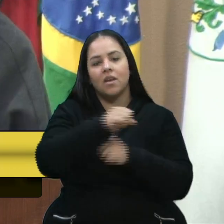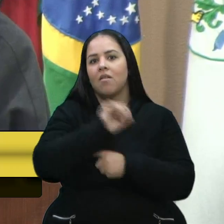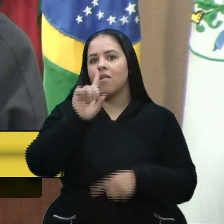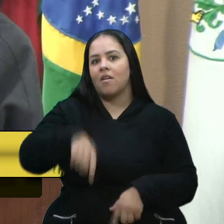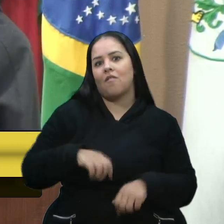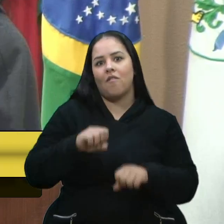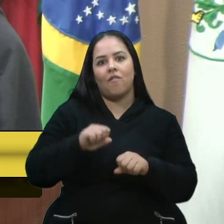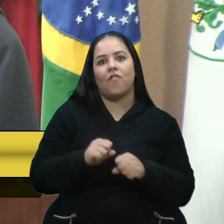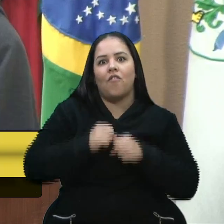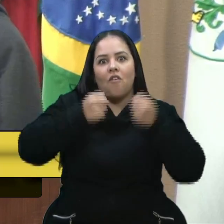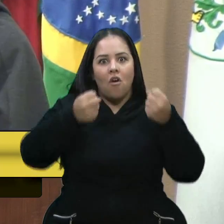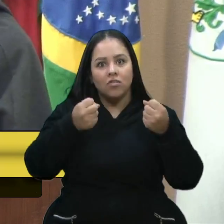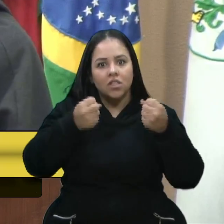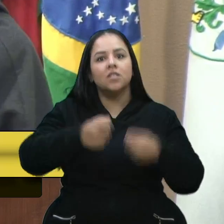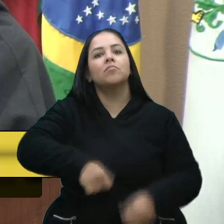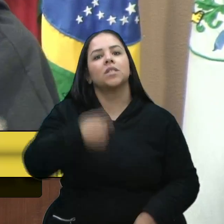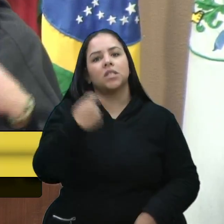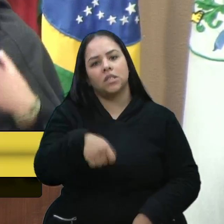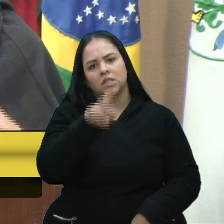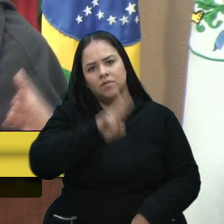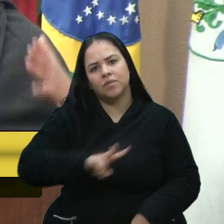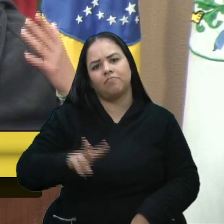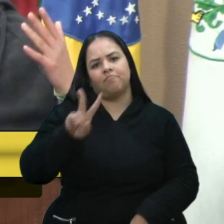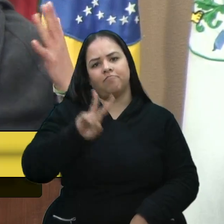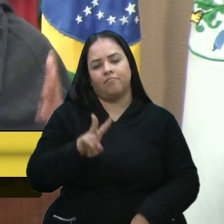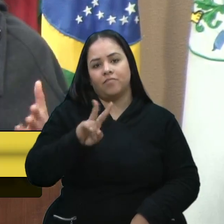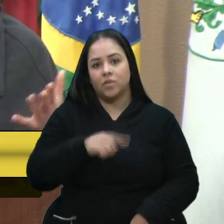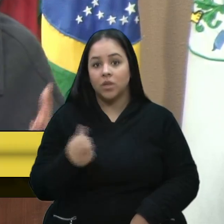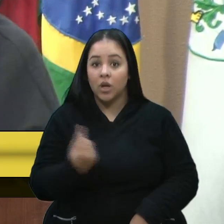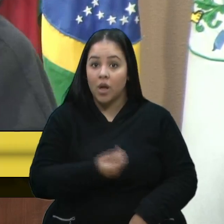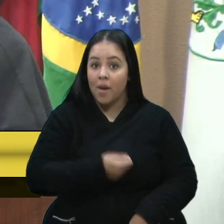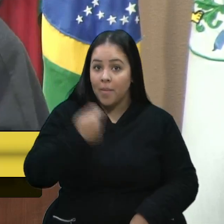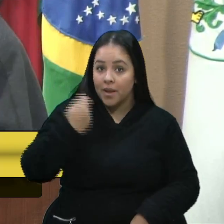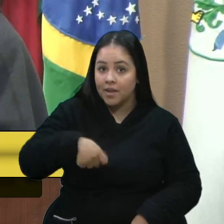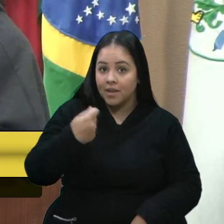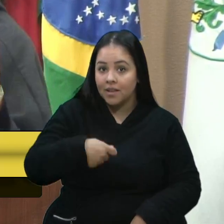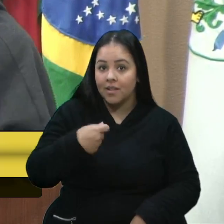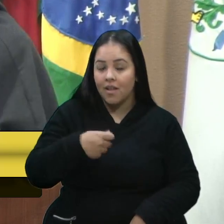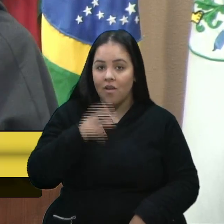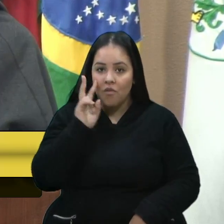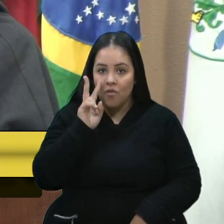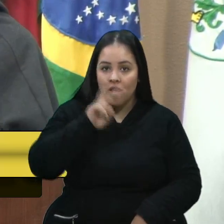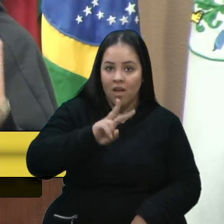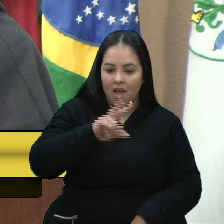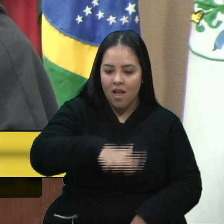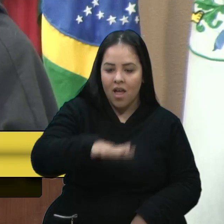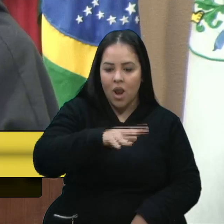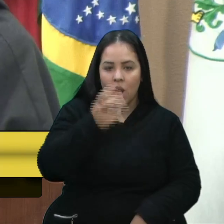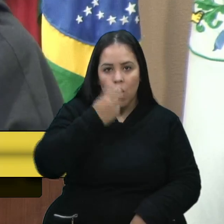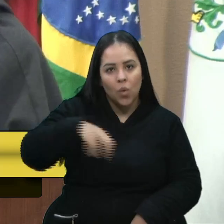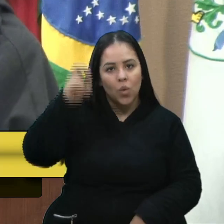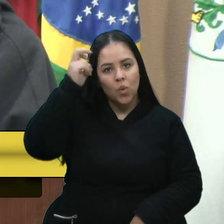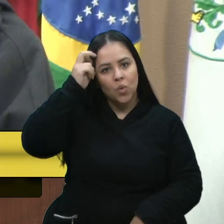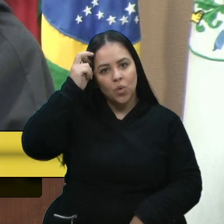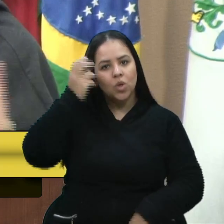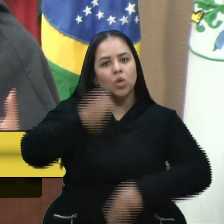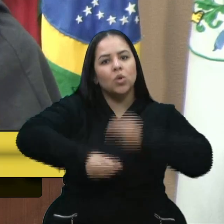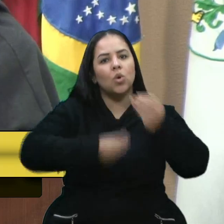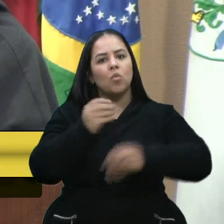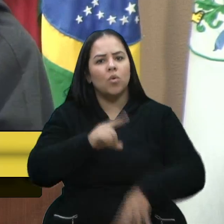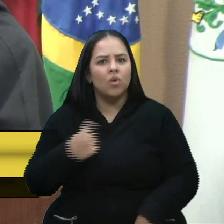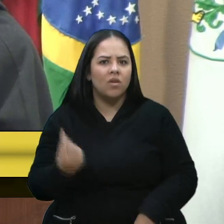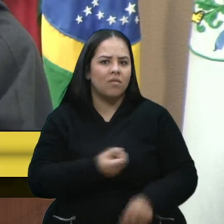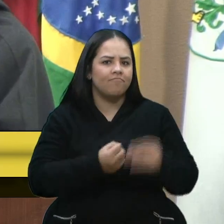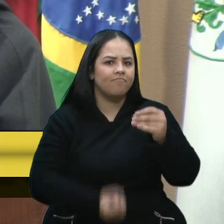forte e precisa ser visto. A gente tem que olhar para a cultura como uma das formas de nós criarmos